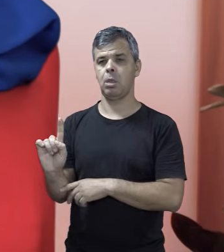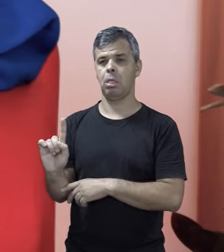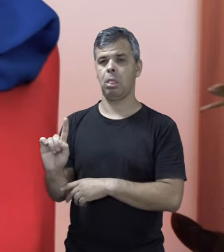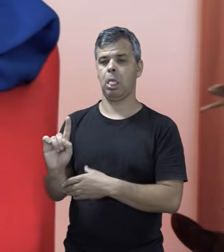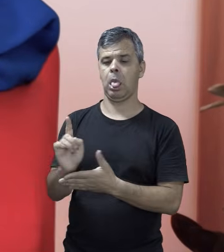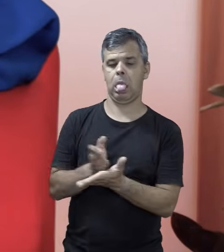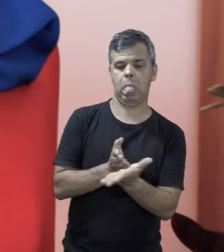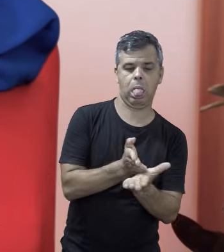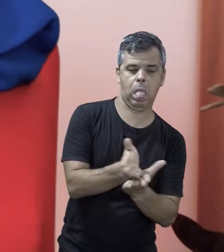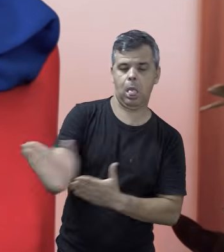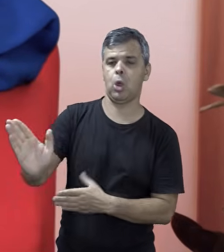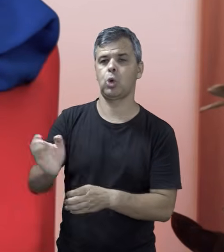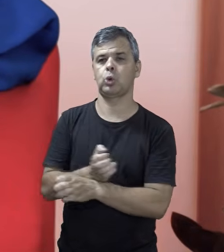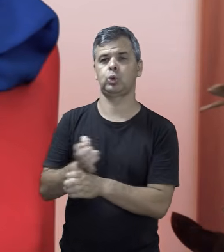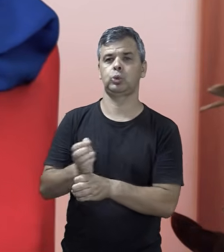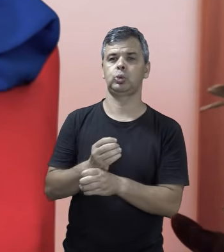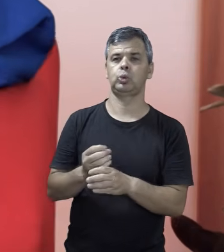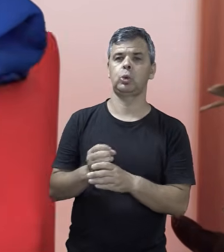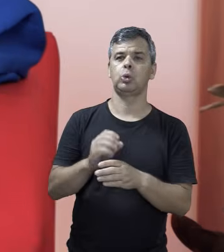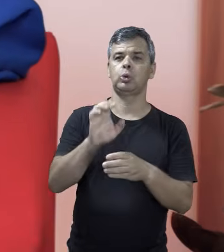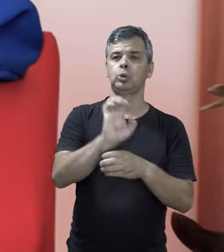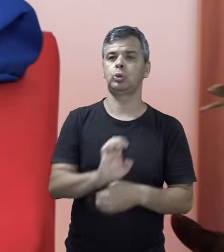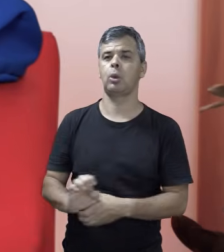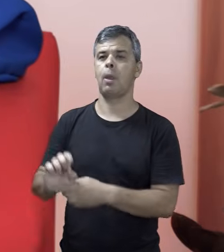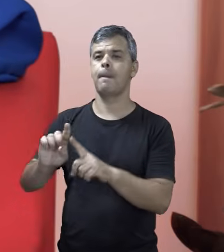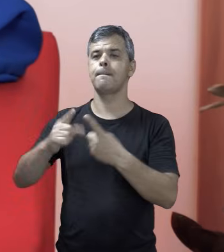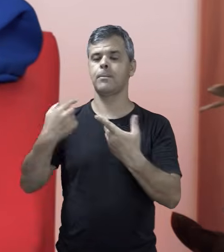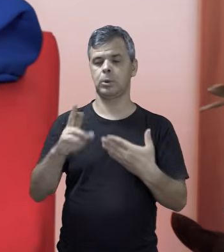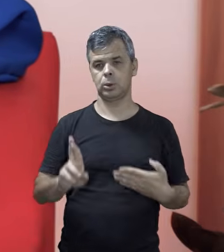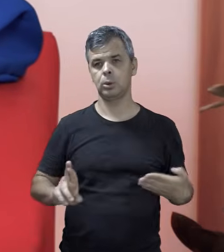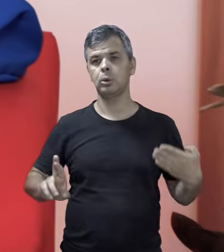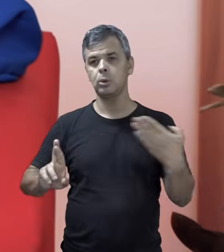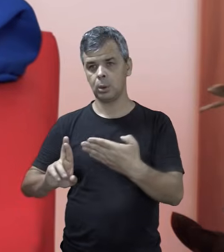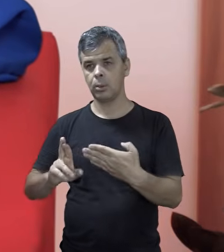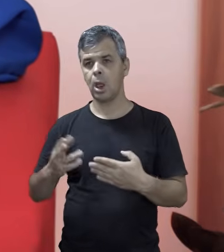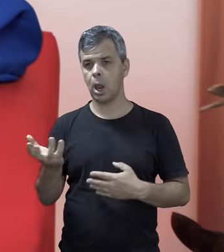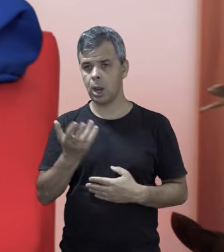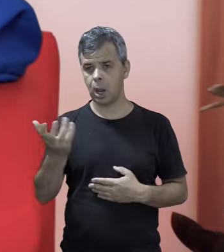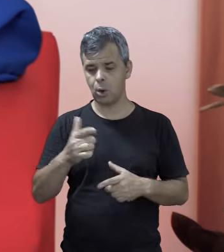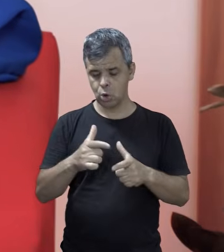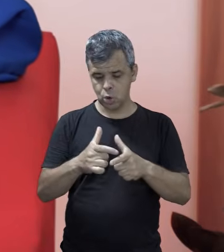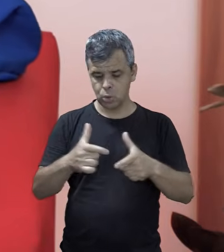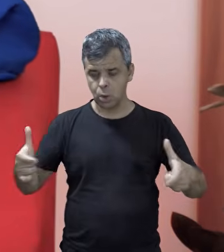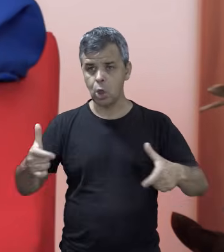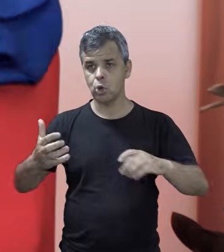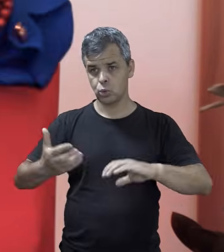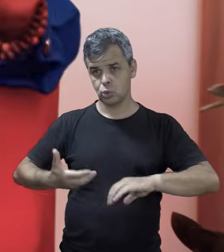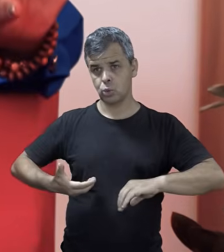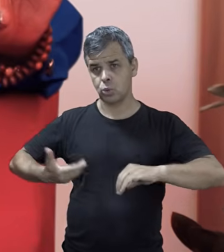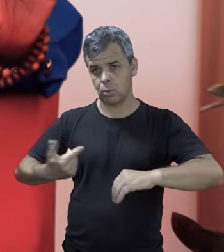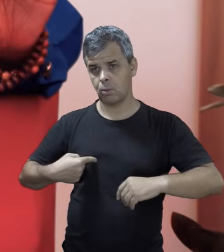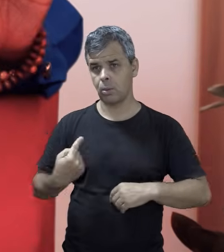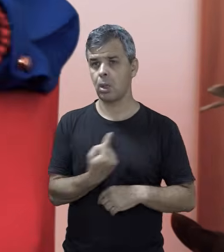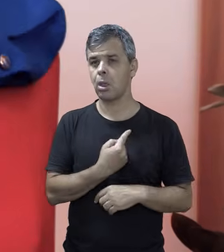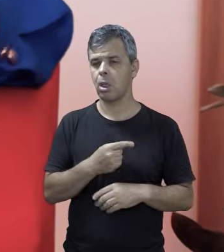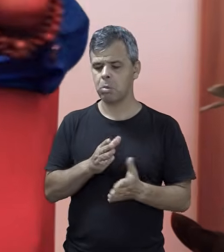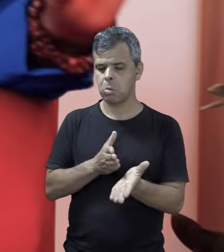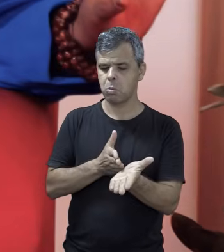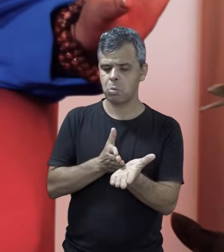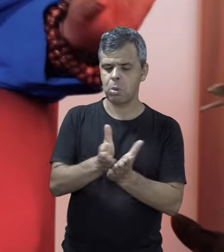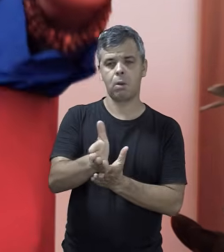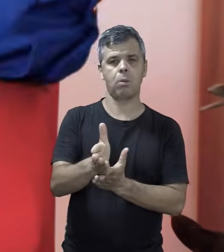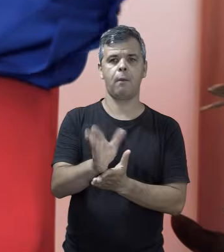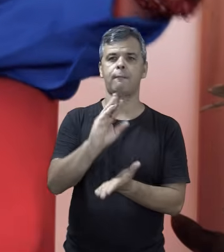do que está sendo construído nos estados, mas que represente isso que a gente quer, ampliar a nossa bancada. E aí tem uma linha que